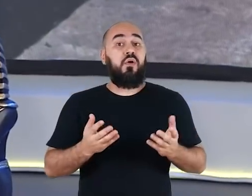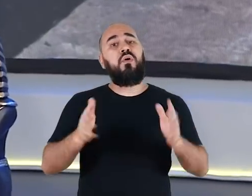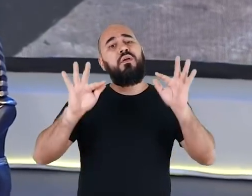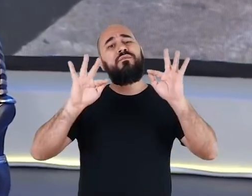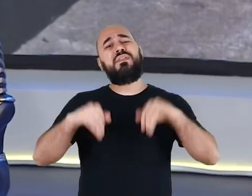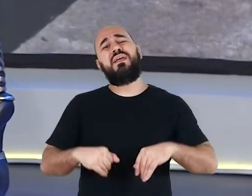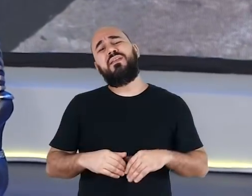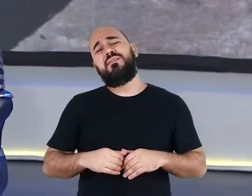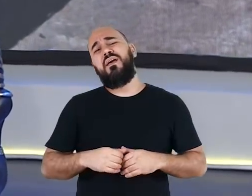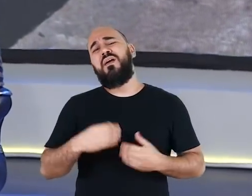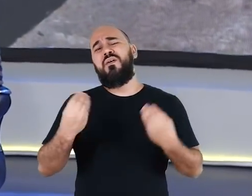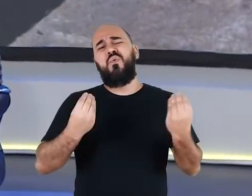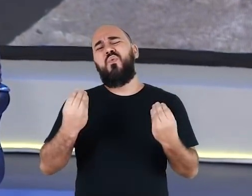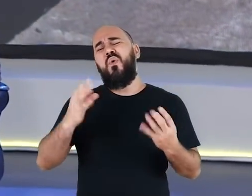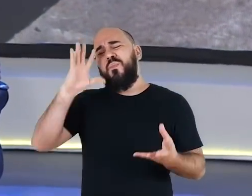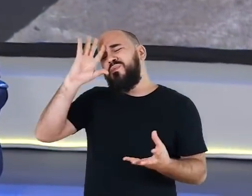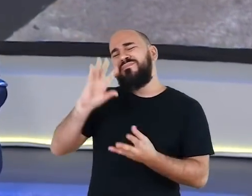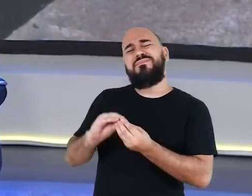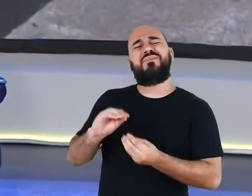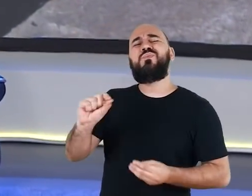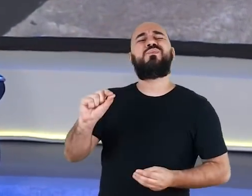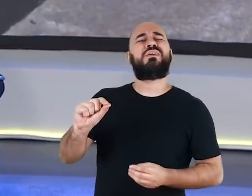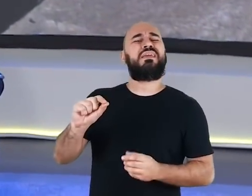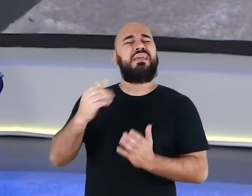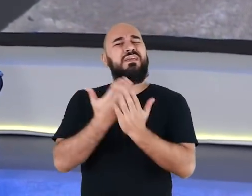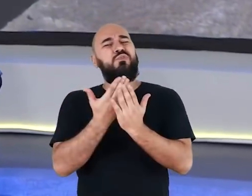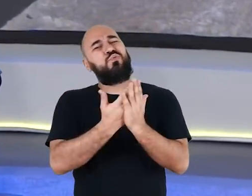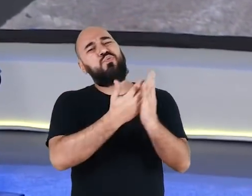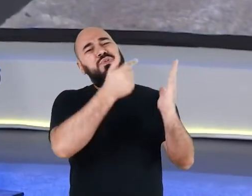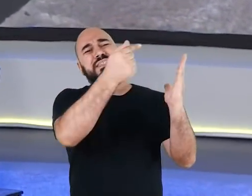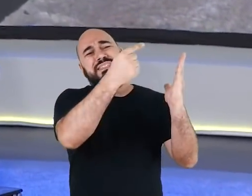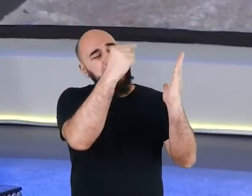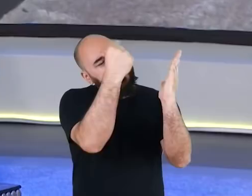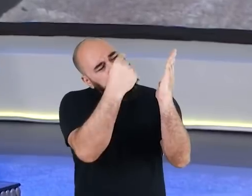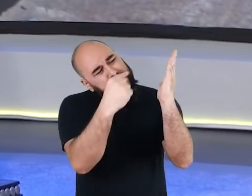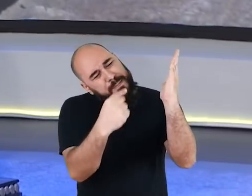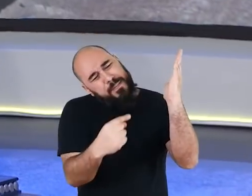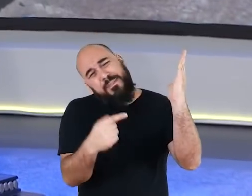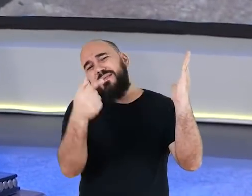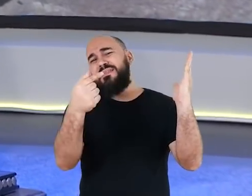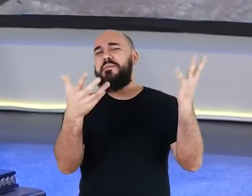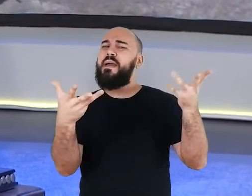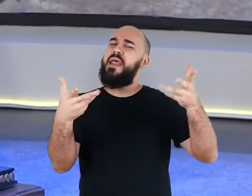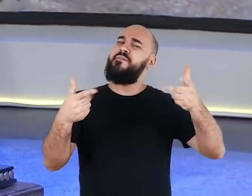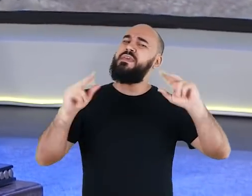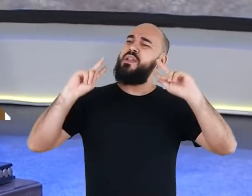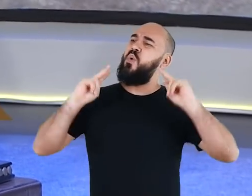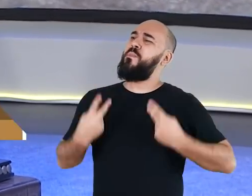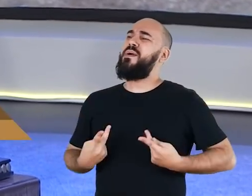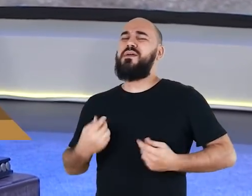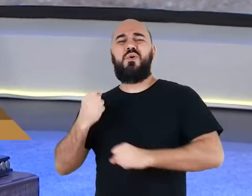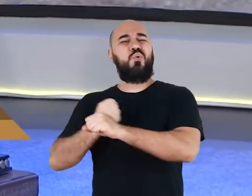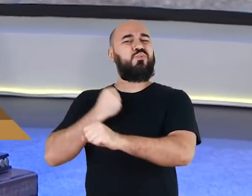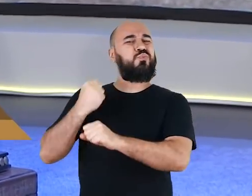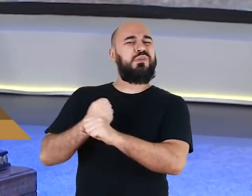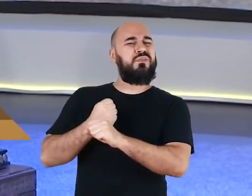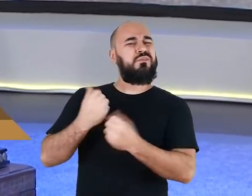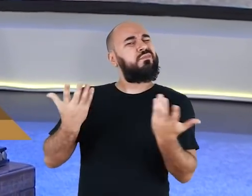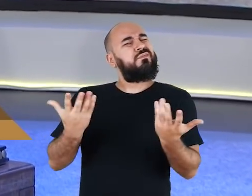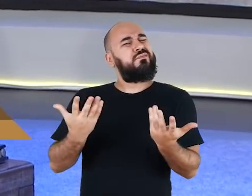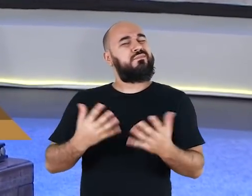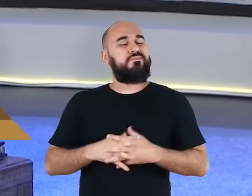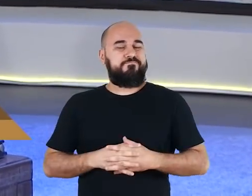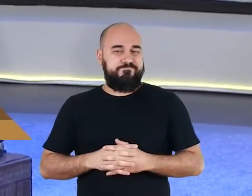que lições nós podemos tirar do estudo das 7 maravilhas do mundo antigo? Anote lá. Em primeiro lugar,